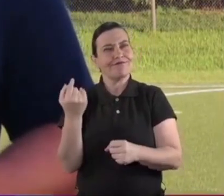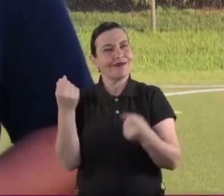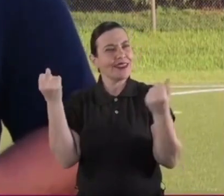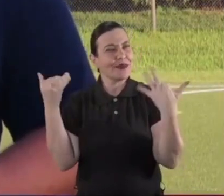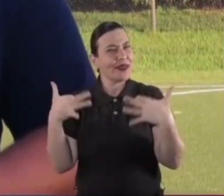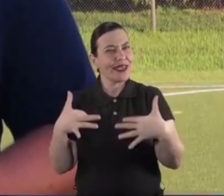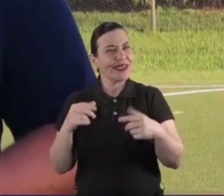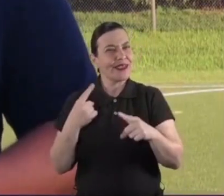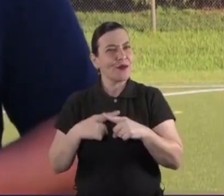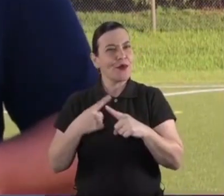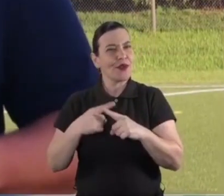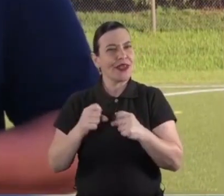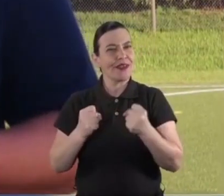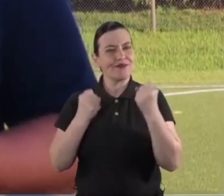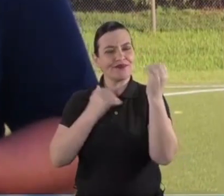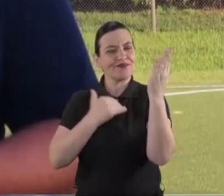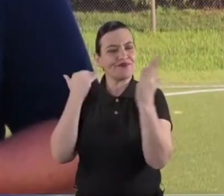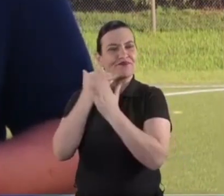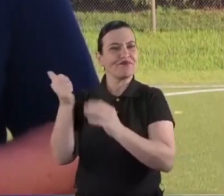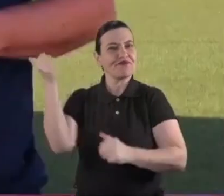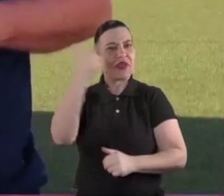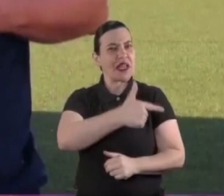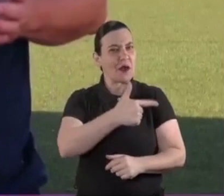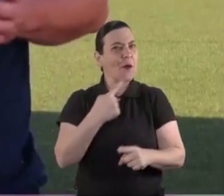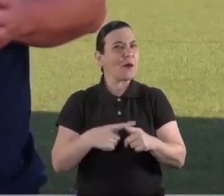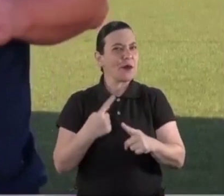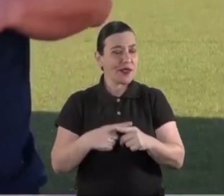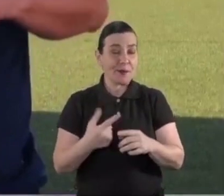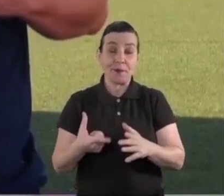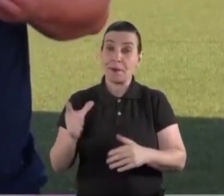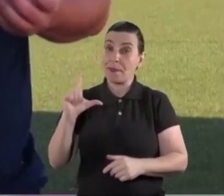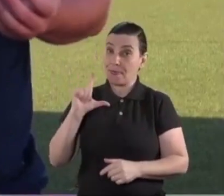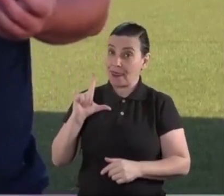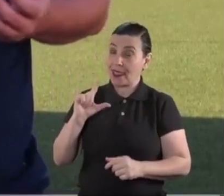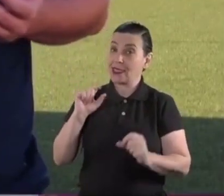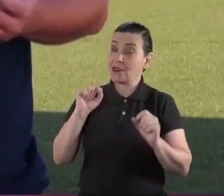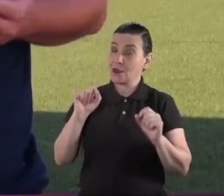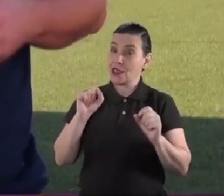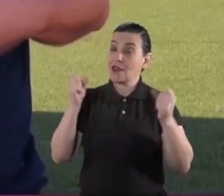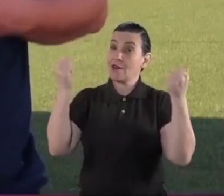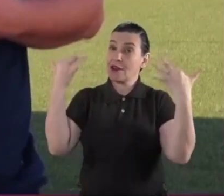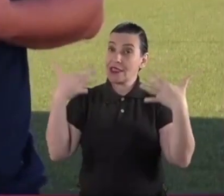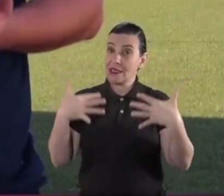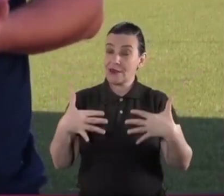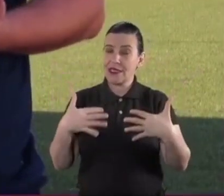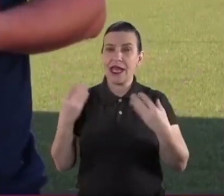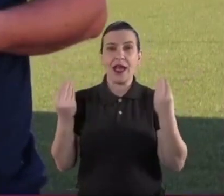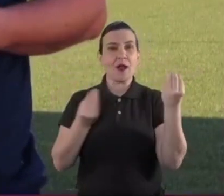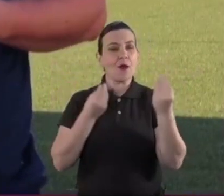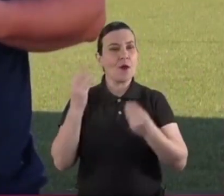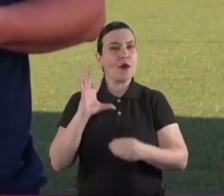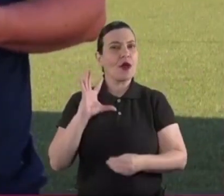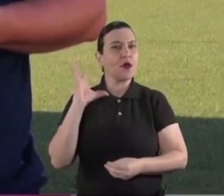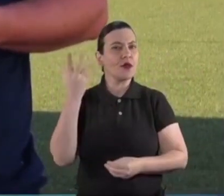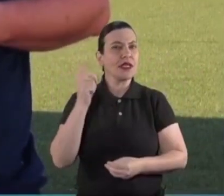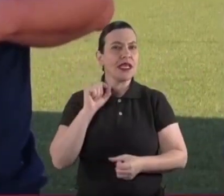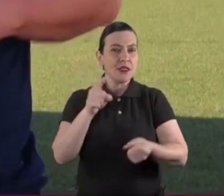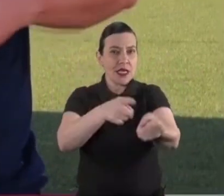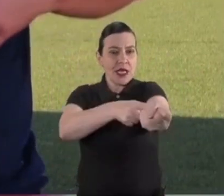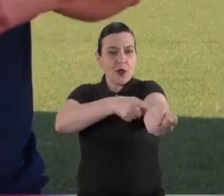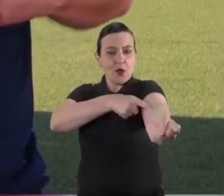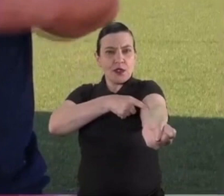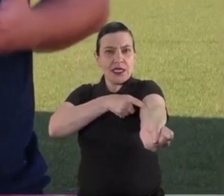ganho expressivo de rendimento de forma tão rápida? Antes, eu vou abrir um parênteses para explicar como que ocorre a contração